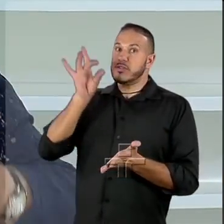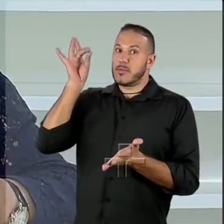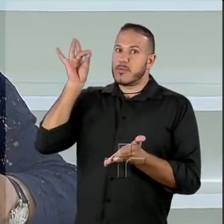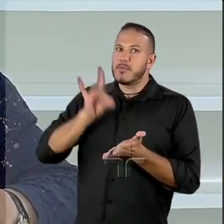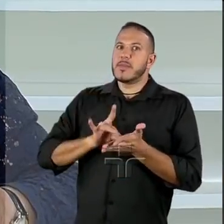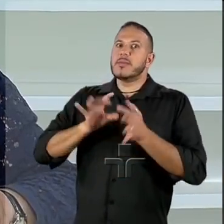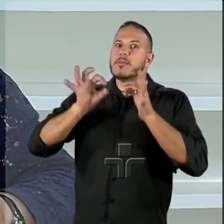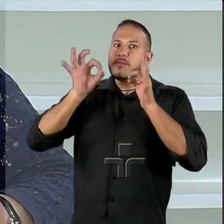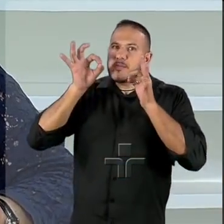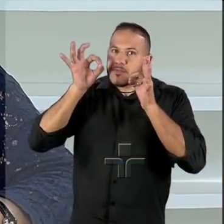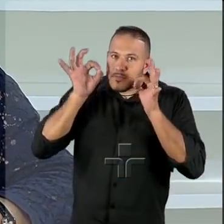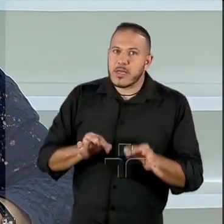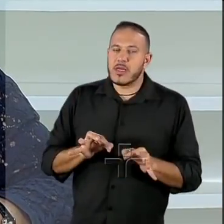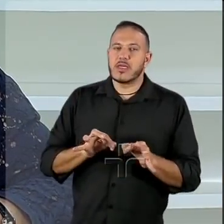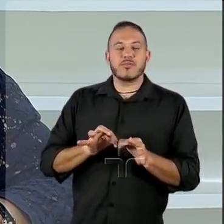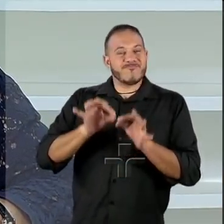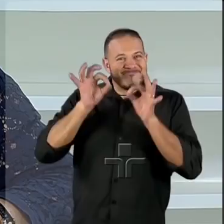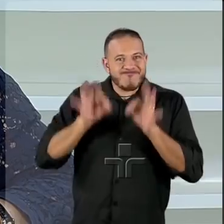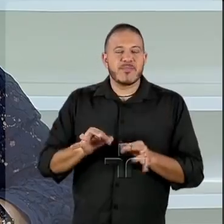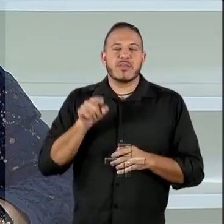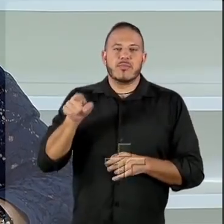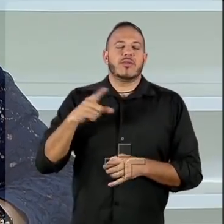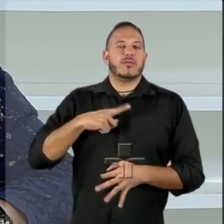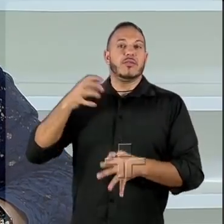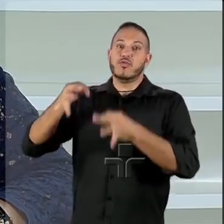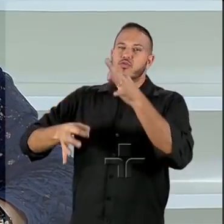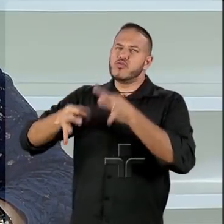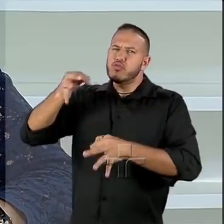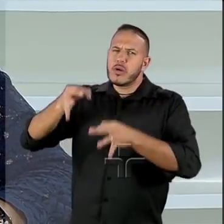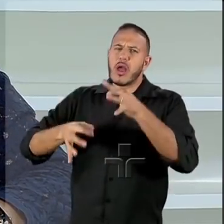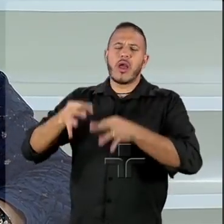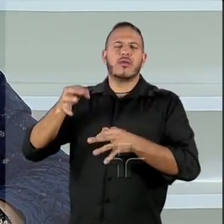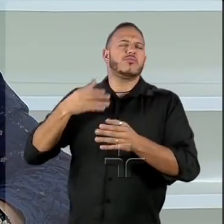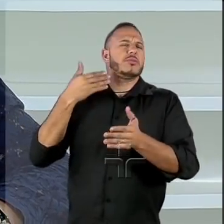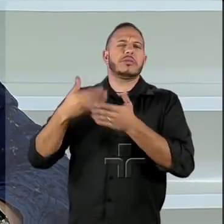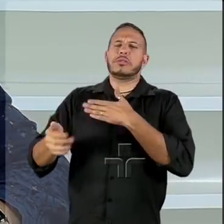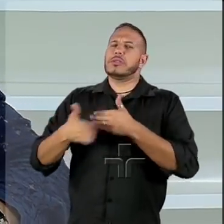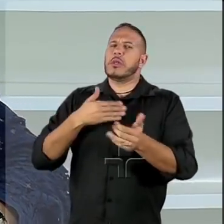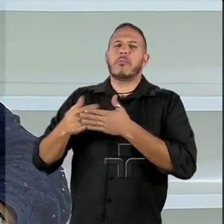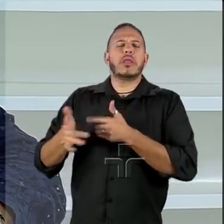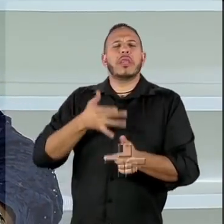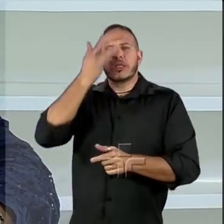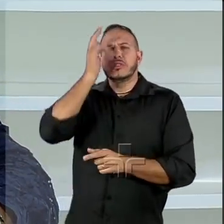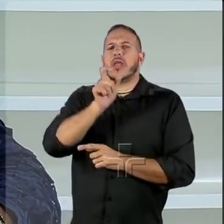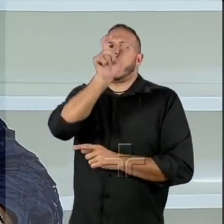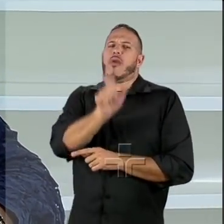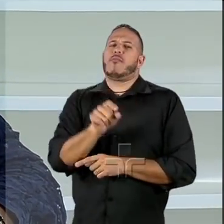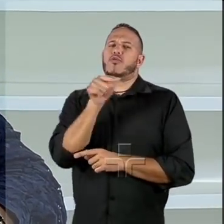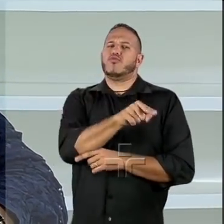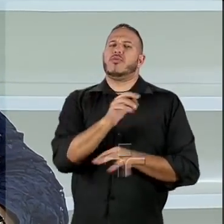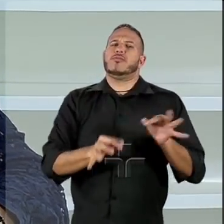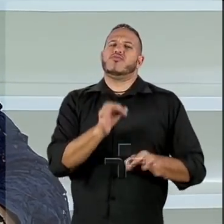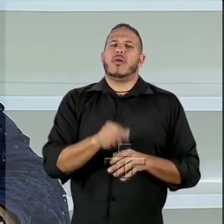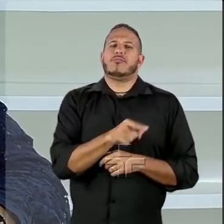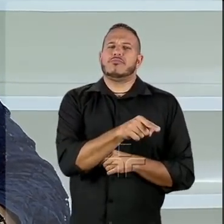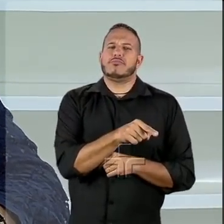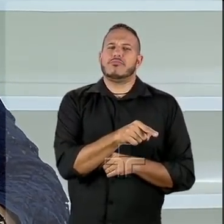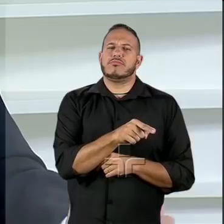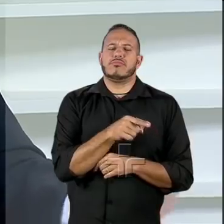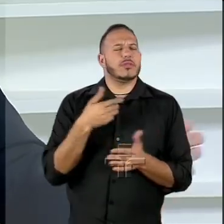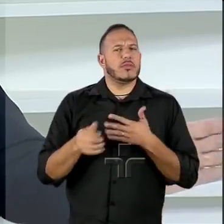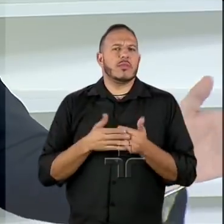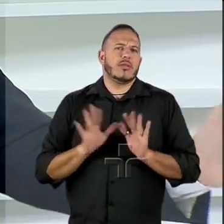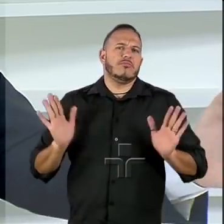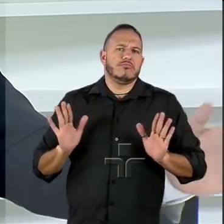que efetivamente está julgando independentemente de quem esteja sendo julgado. E as regras